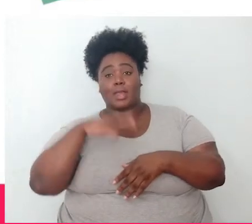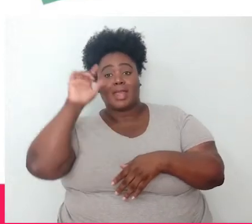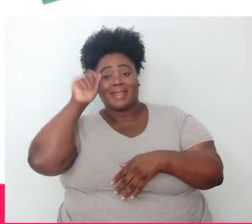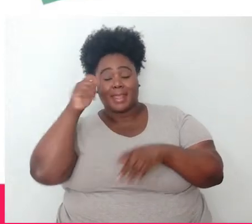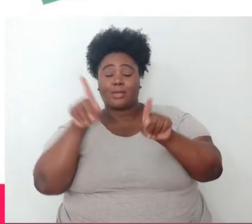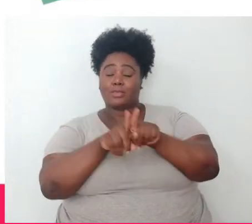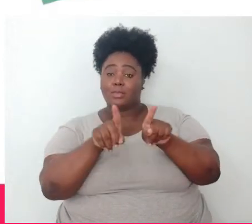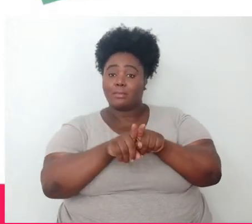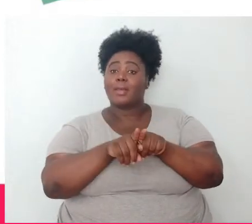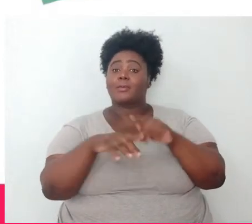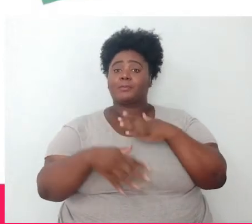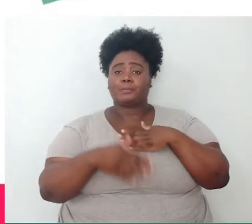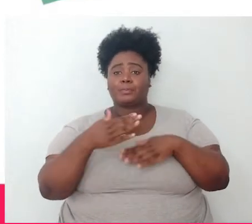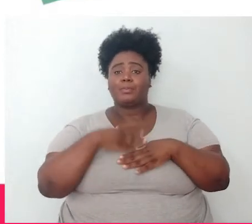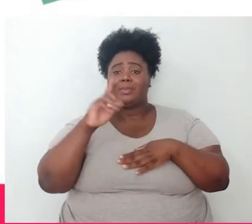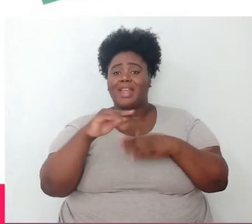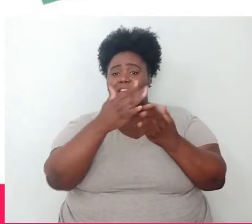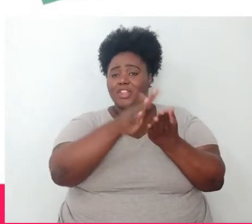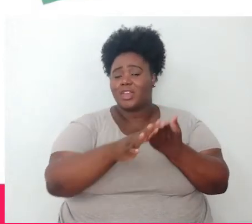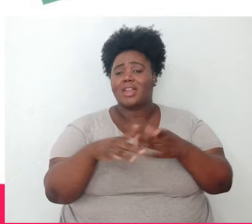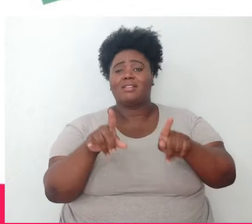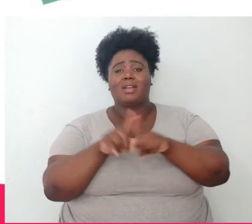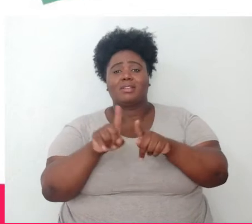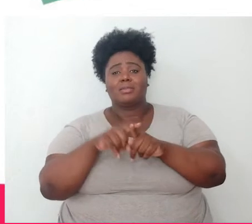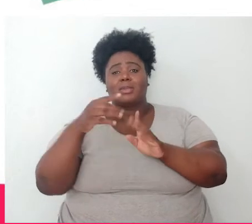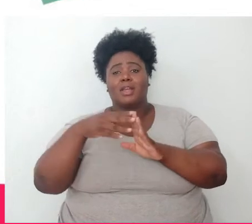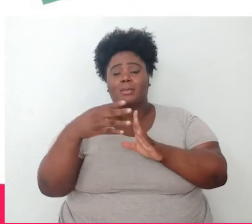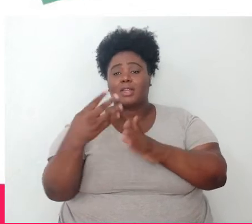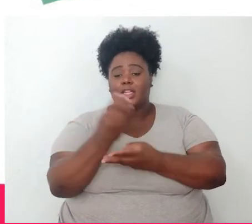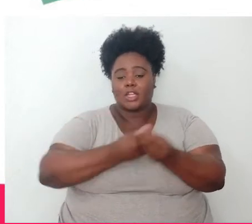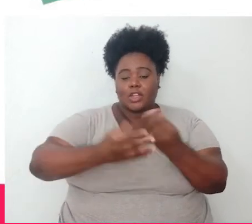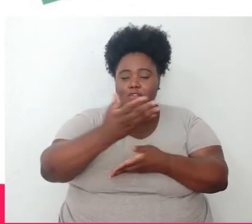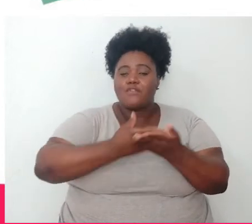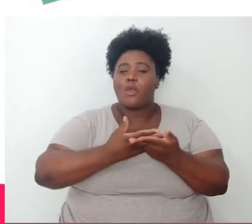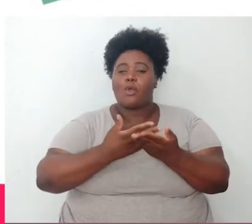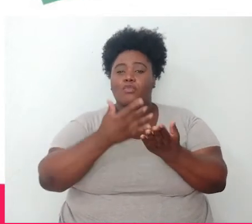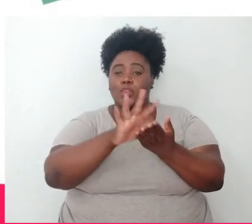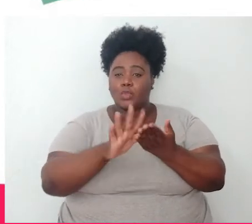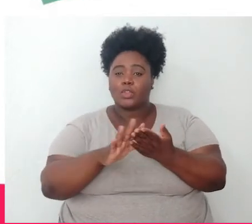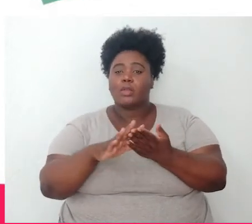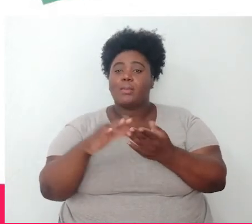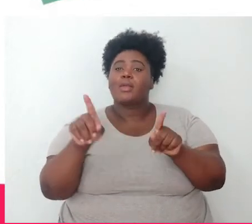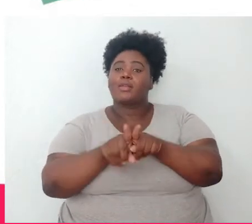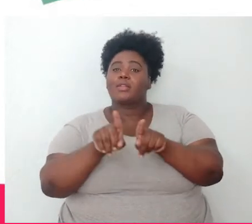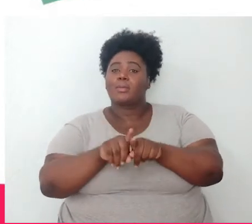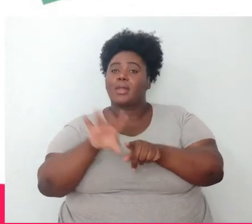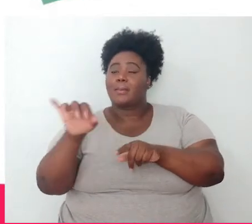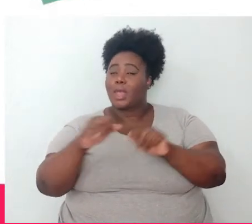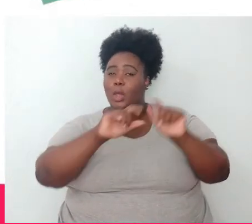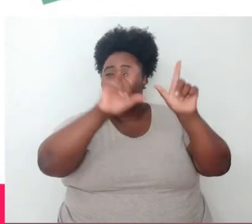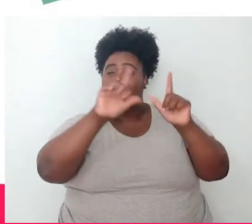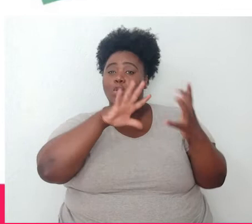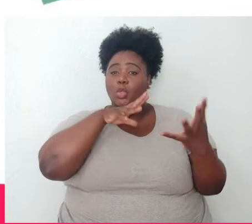ao mesmo tempo um corpo que é um corpo carnavalesco e que se envolve com a escola de samba. E aí eu resgato uma imagem que